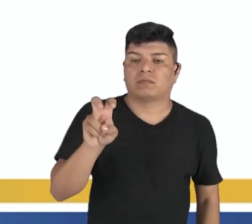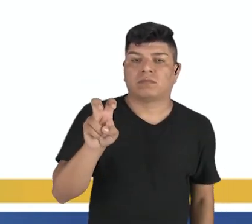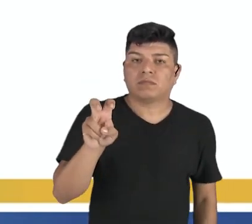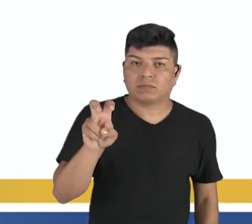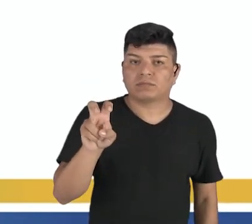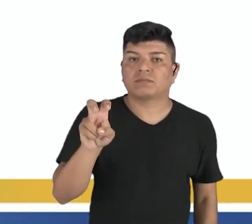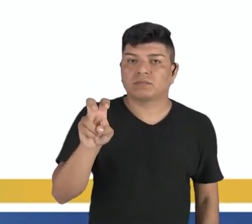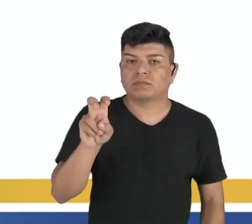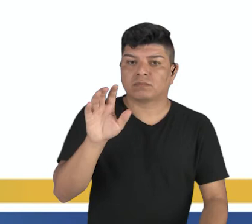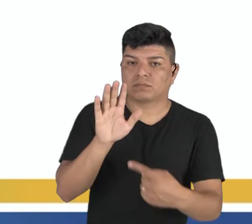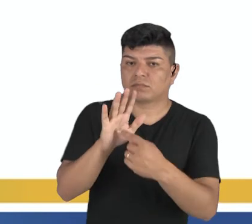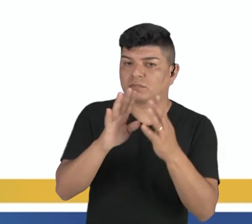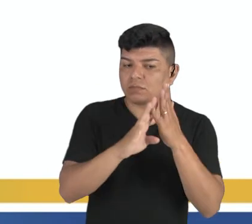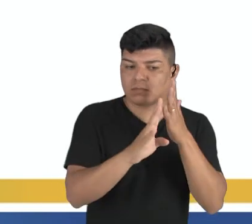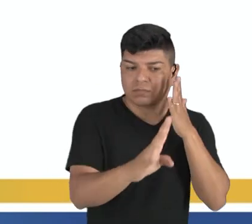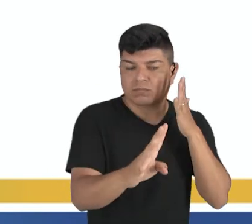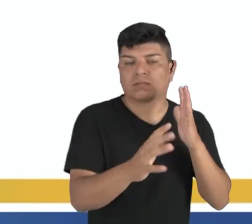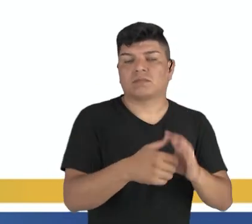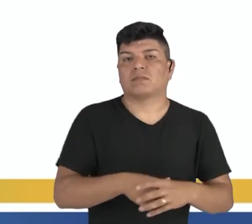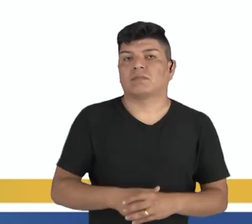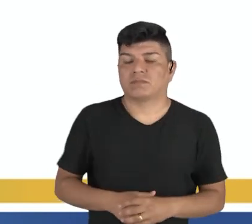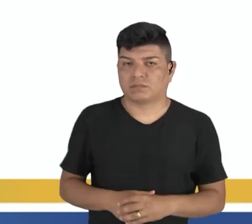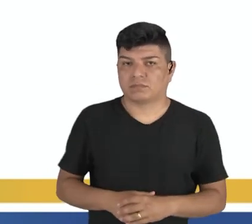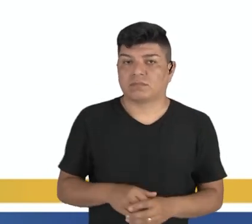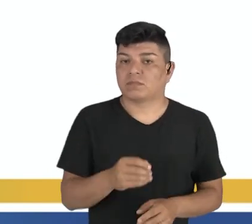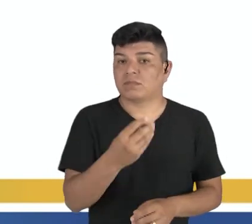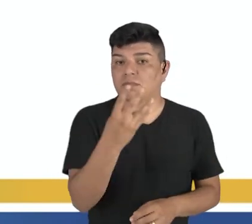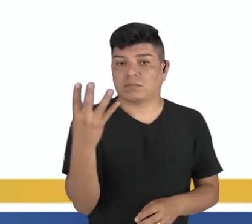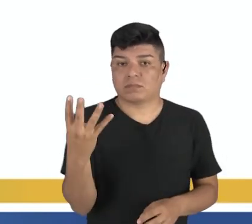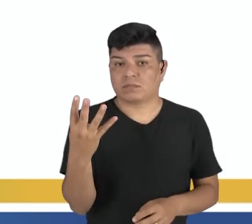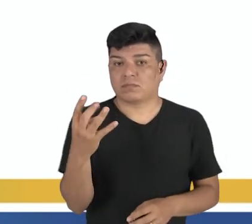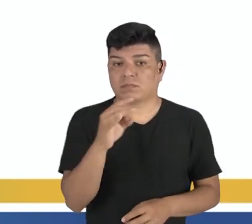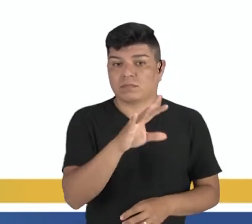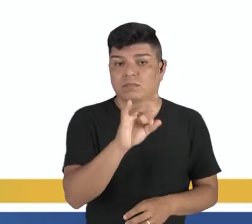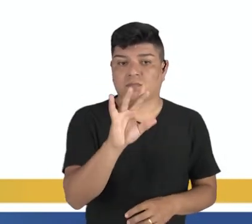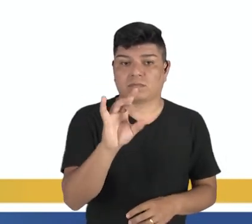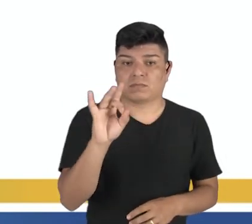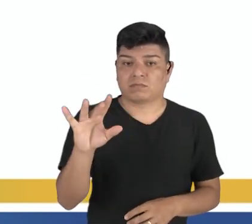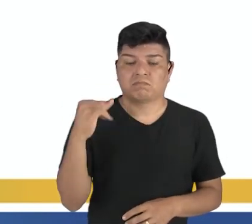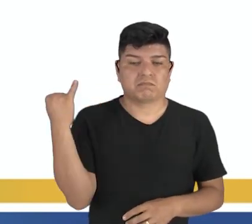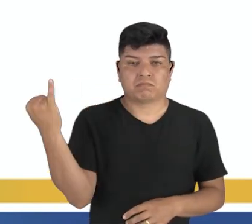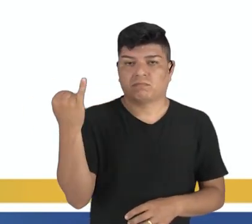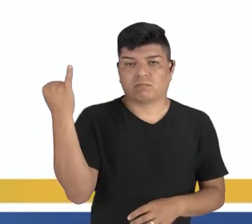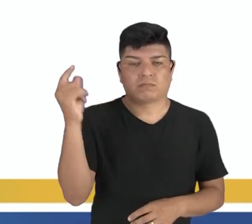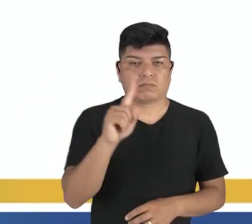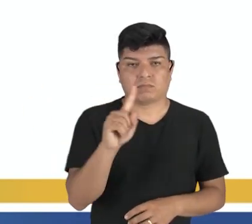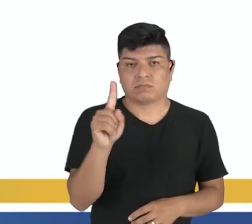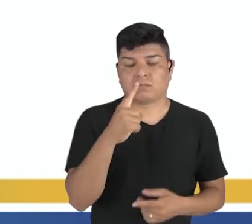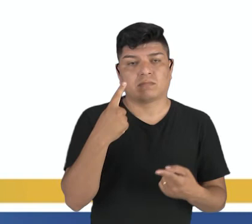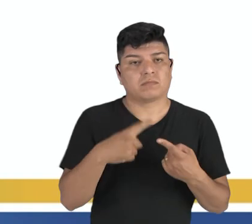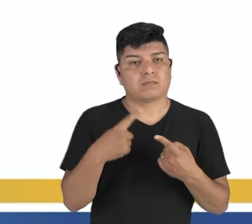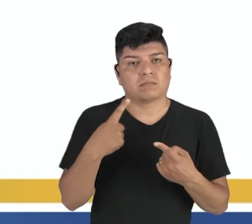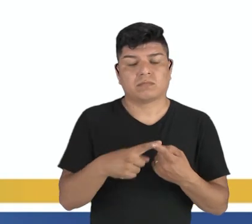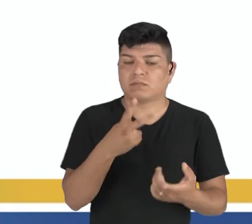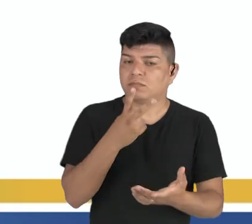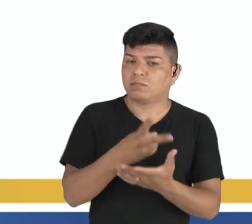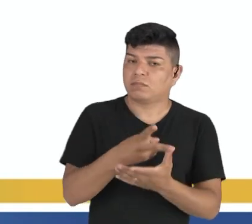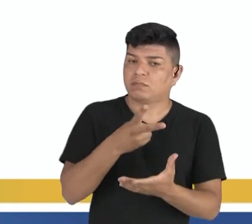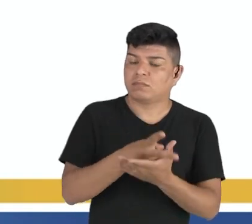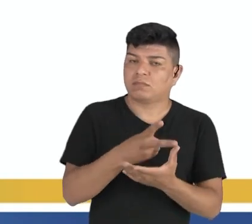é a disposição da fileira. A quantidade de etapa não vai importar, porque ela vai ser